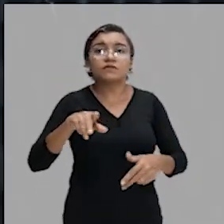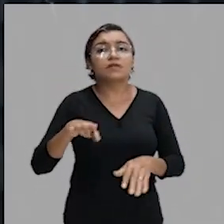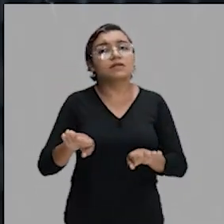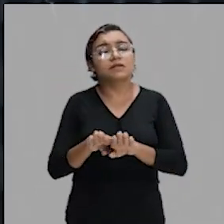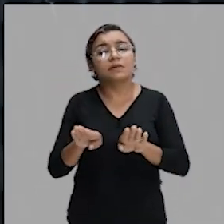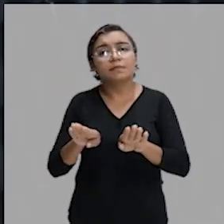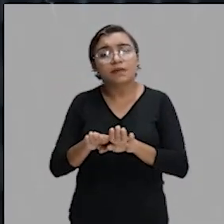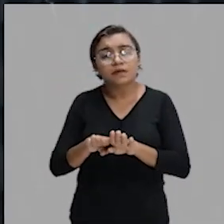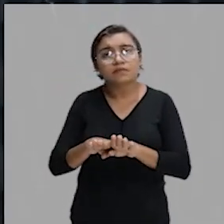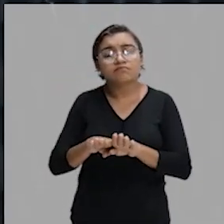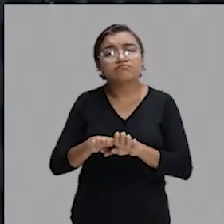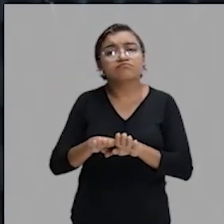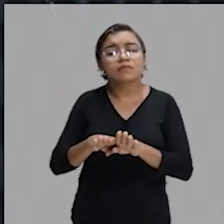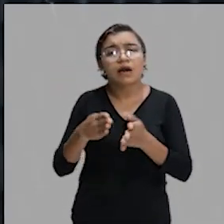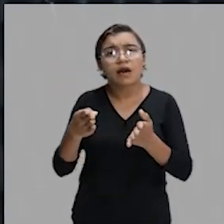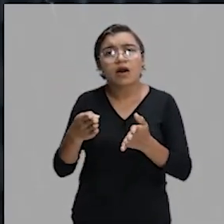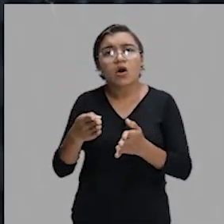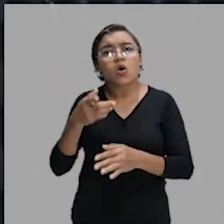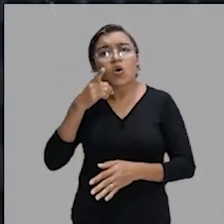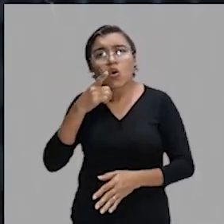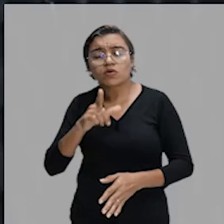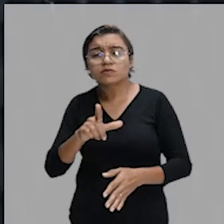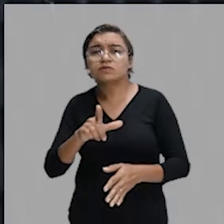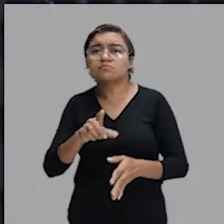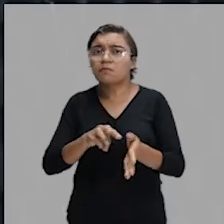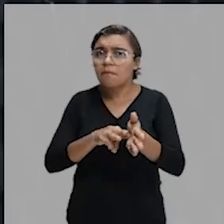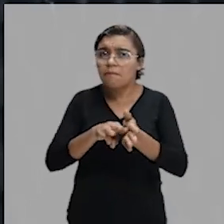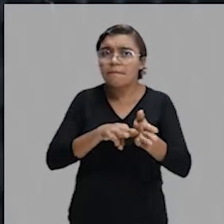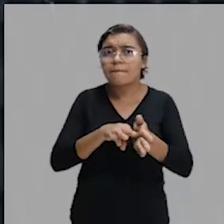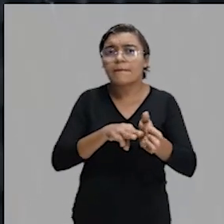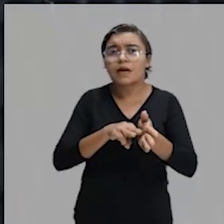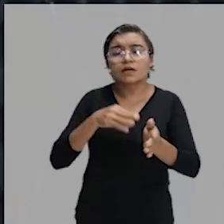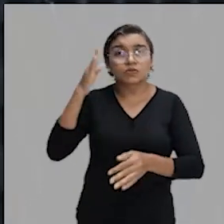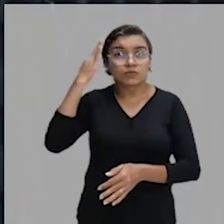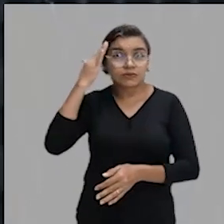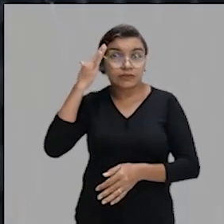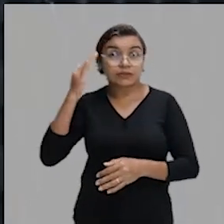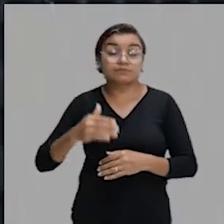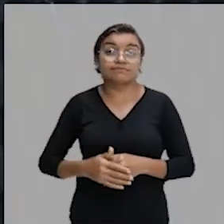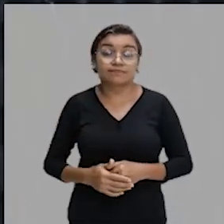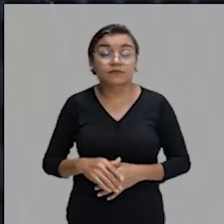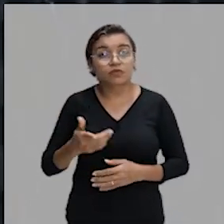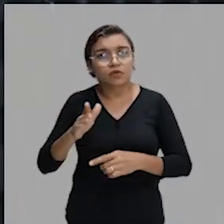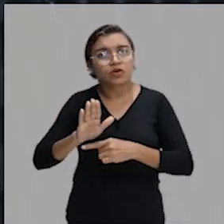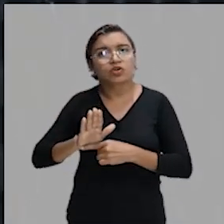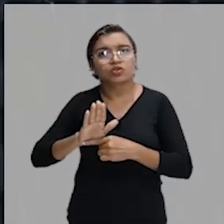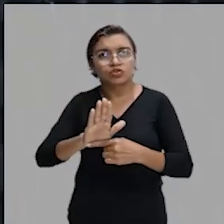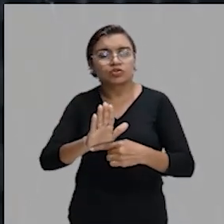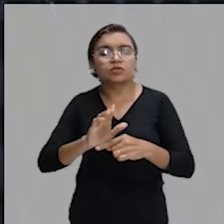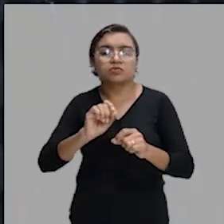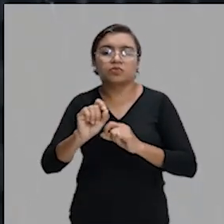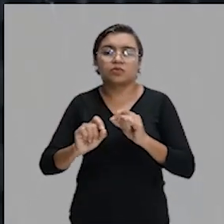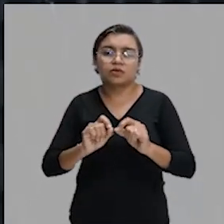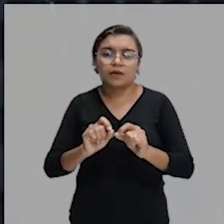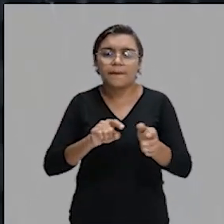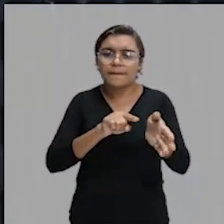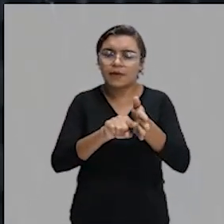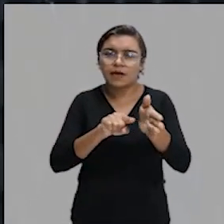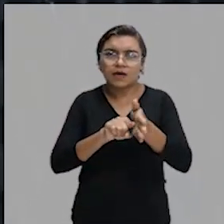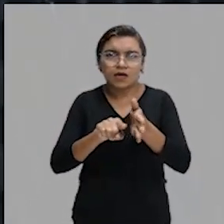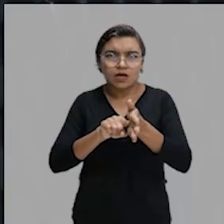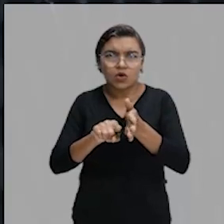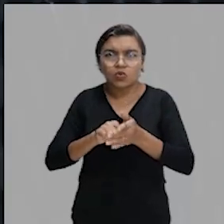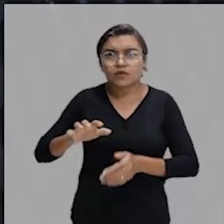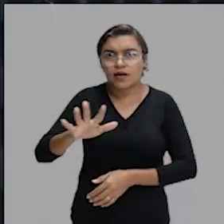domina o método. Sacou a ideia? Guarda essa dica para ti. Então, eu estou te ajudando dentro de questões aliadas ao